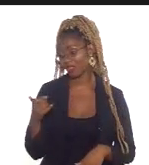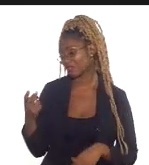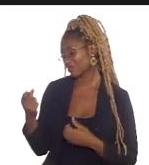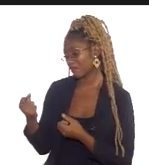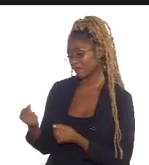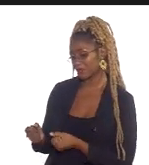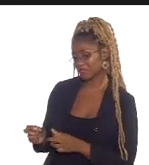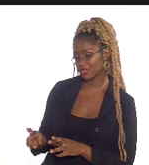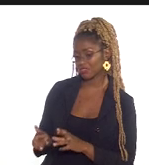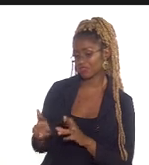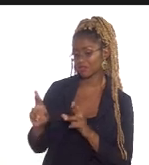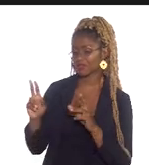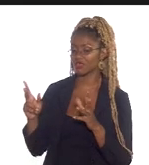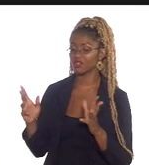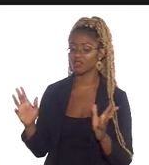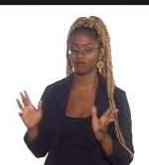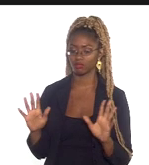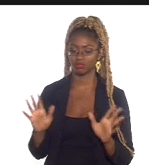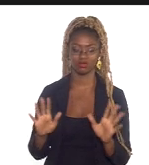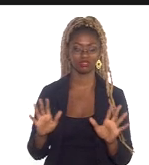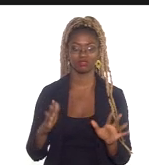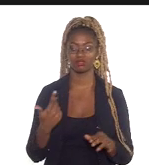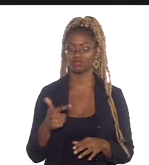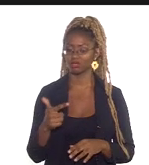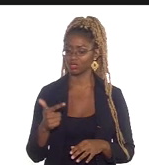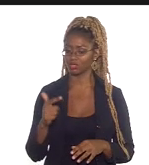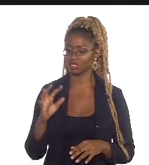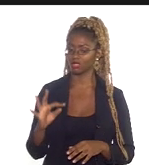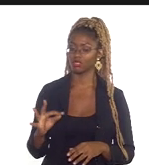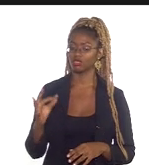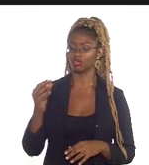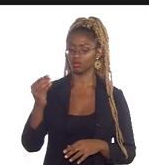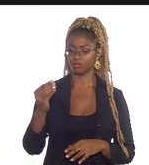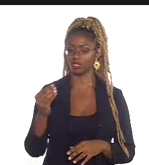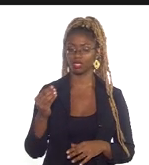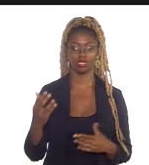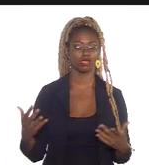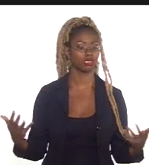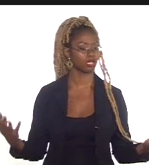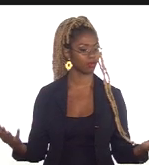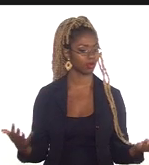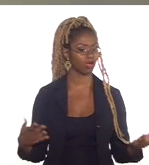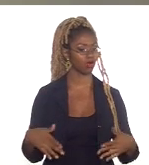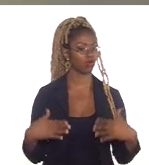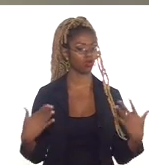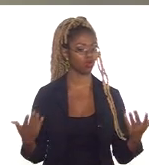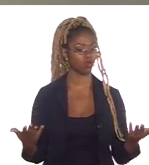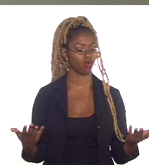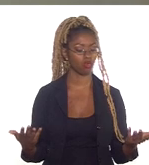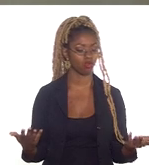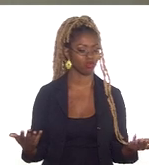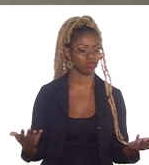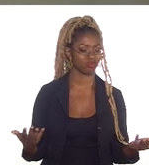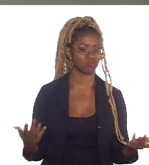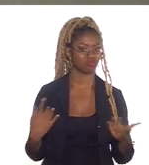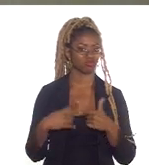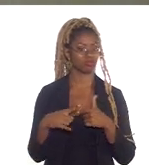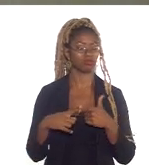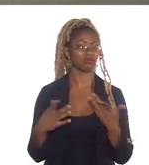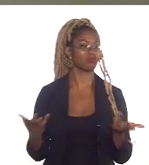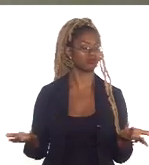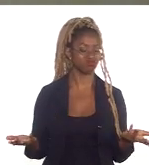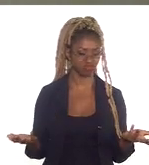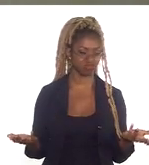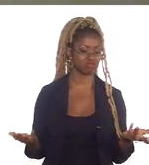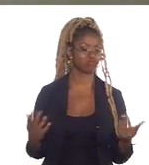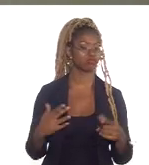enfim. Mas eu não vejo concretamente qual é o óbice. E até porque